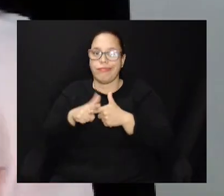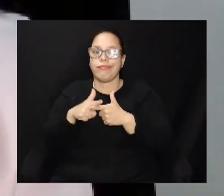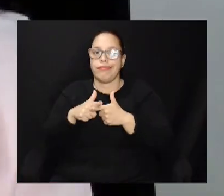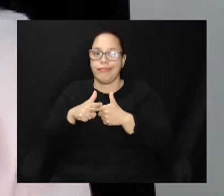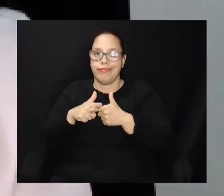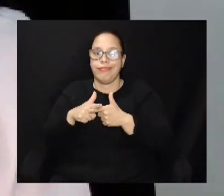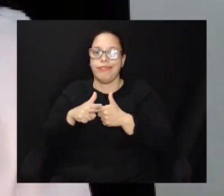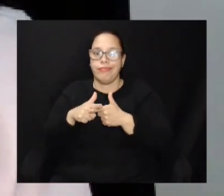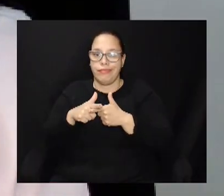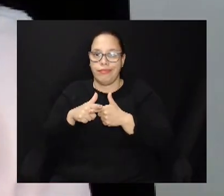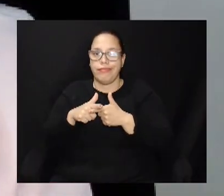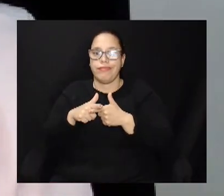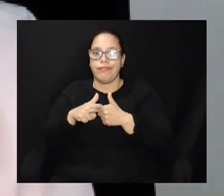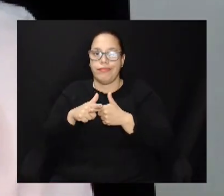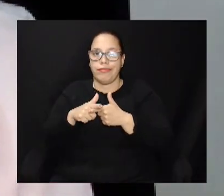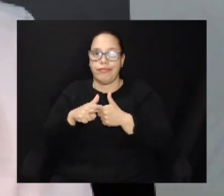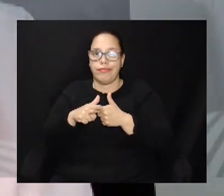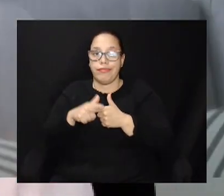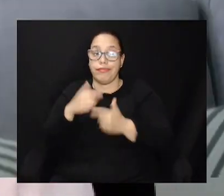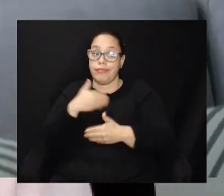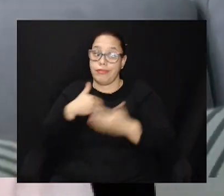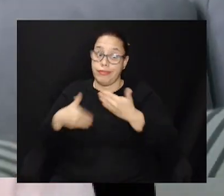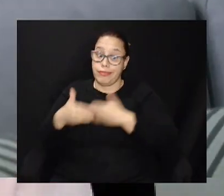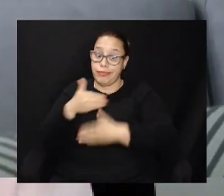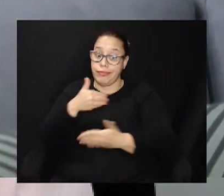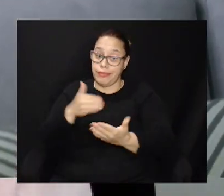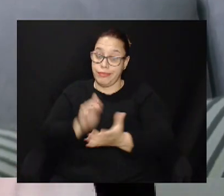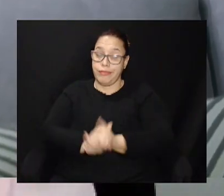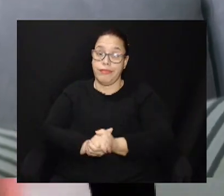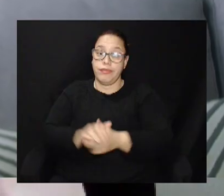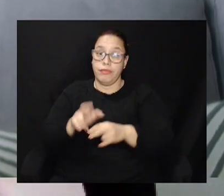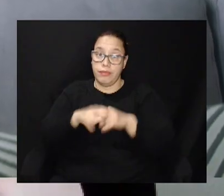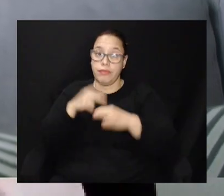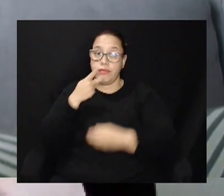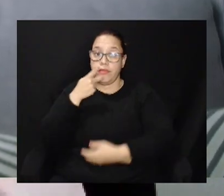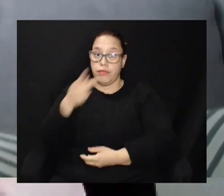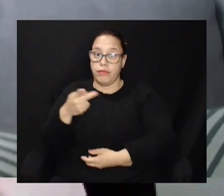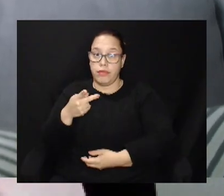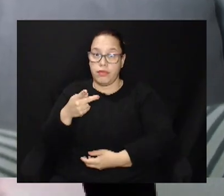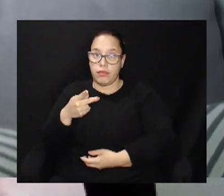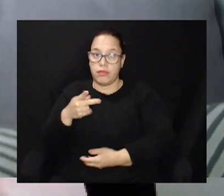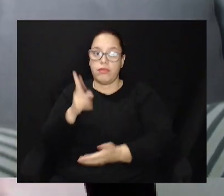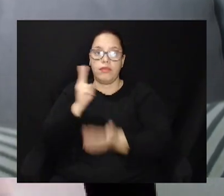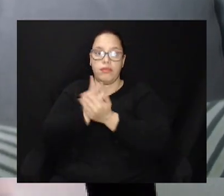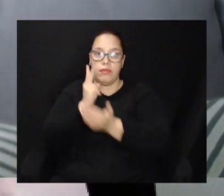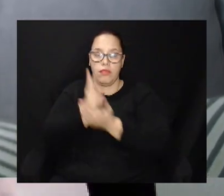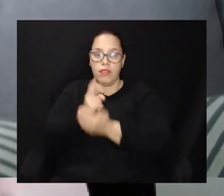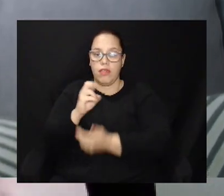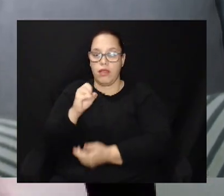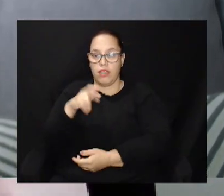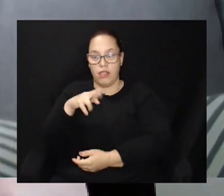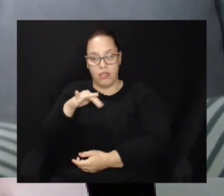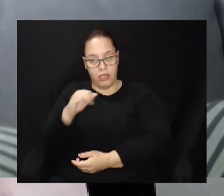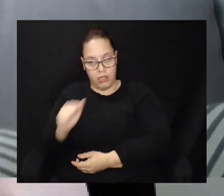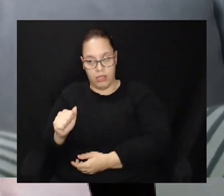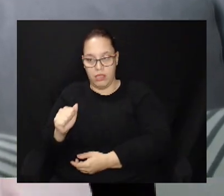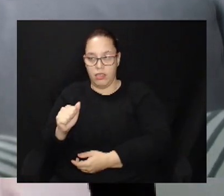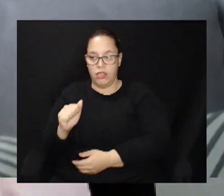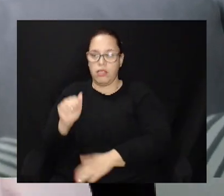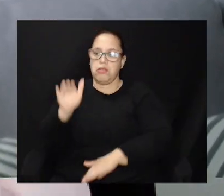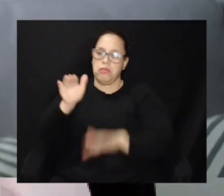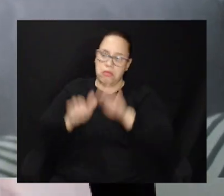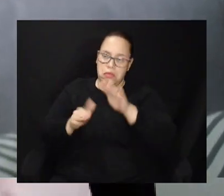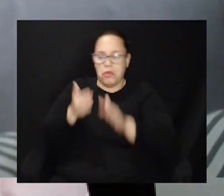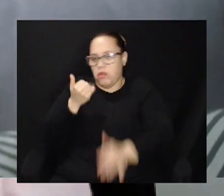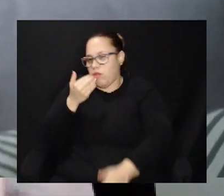lidar com essas substâncias ali. Por isso que eu falo, essa coisa crônica que é o problema, porque eventualmente a gente pode comer um doce e tá tudo bem, mas